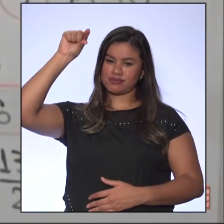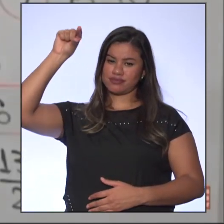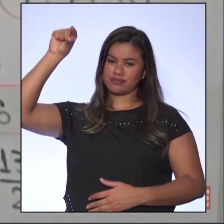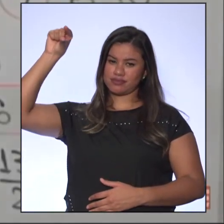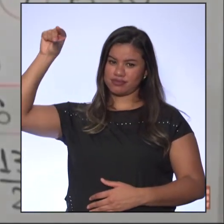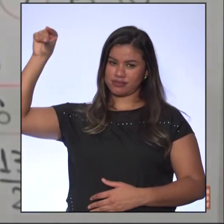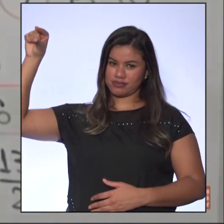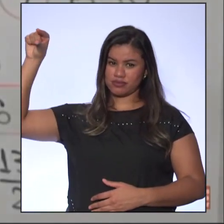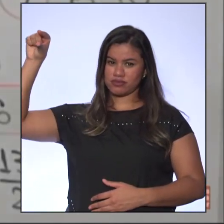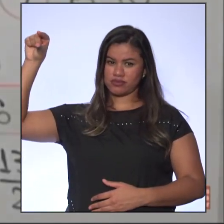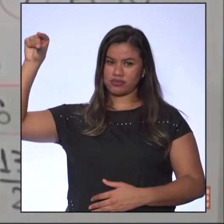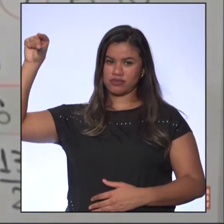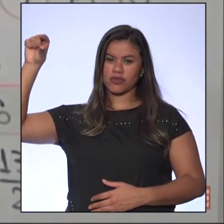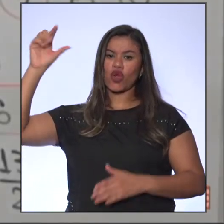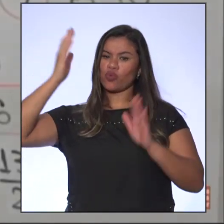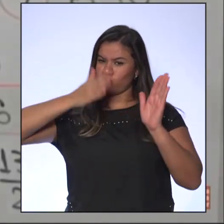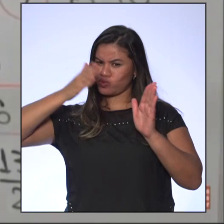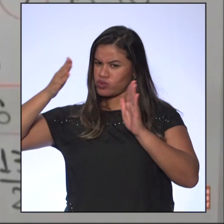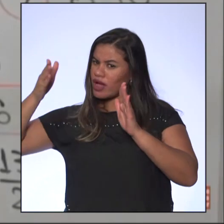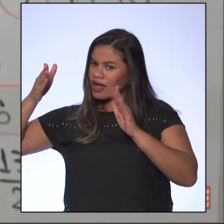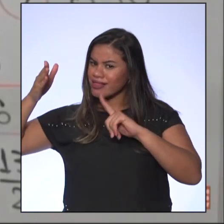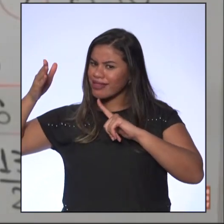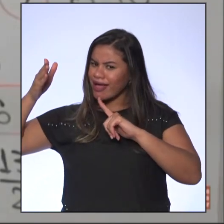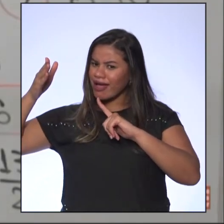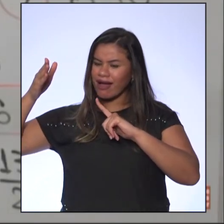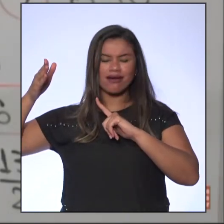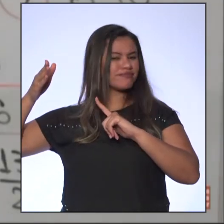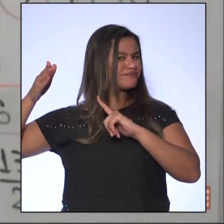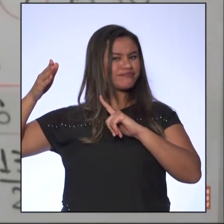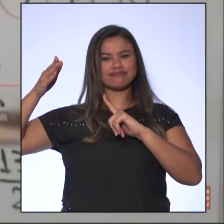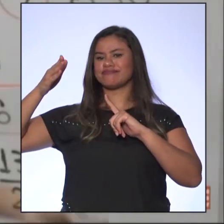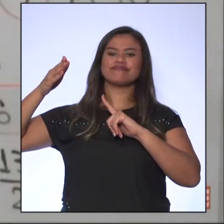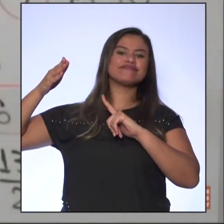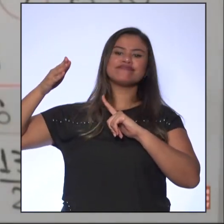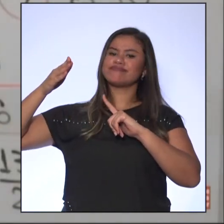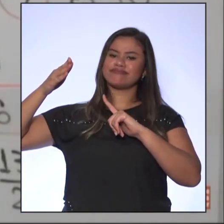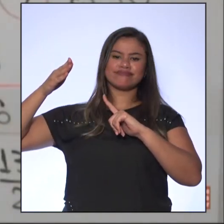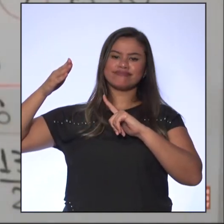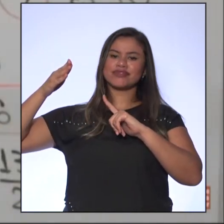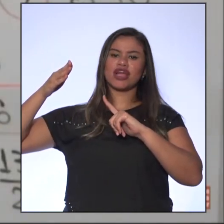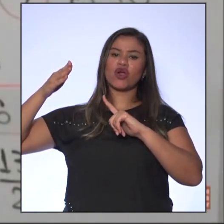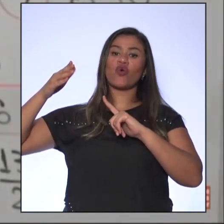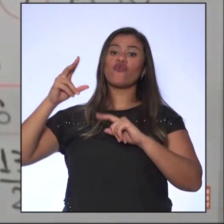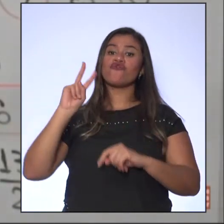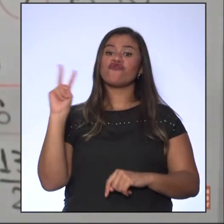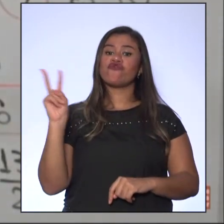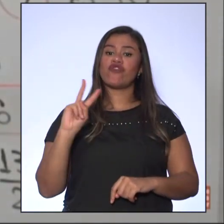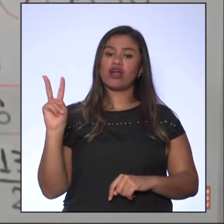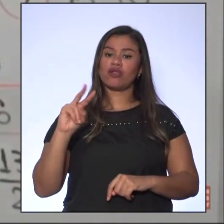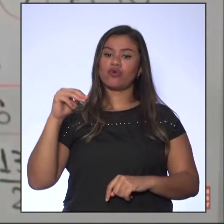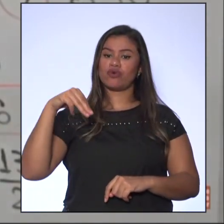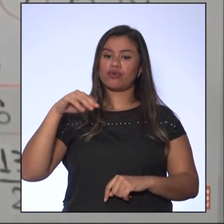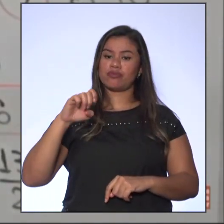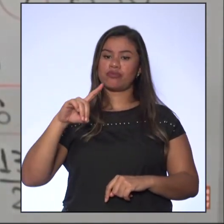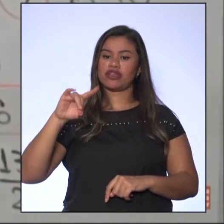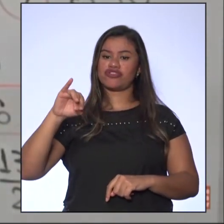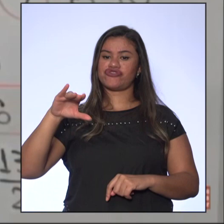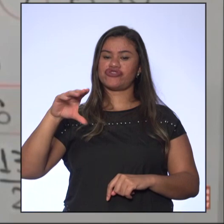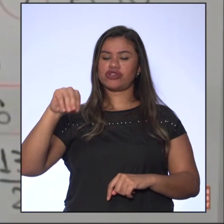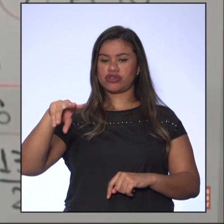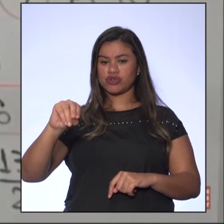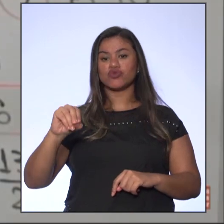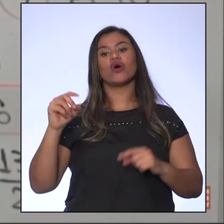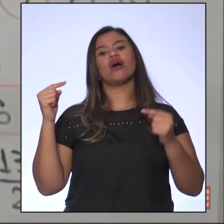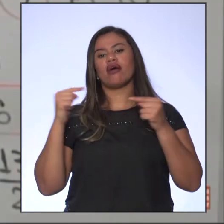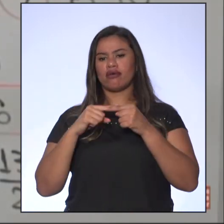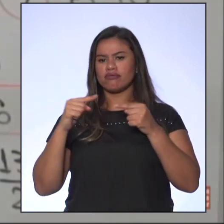ordem crescente. Não está em ordem crescente. Quando ele falou valor mediano, é a mediana que ele quer. Então, olha lá a nossa mediana.